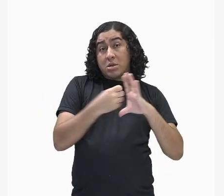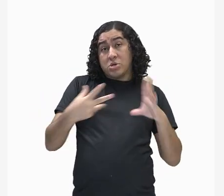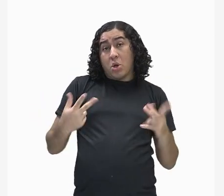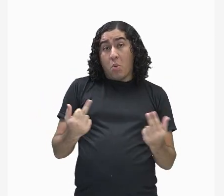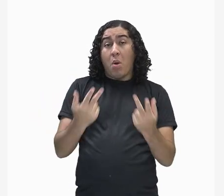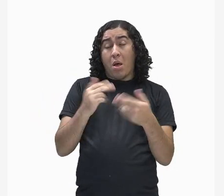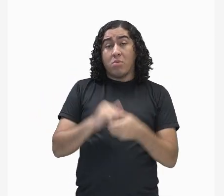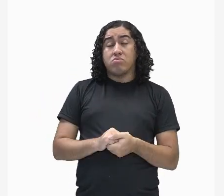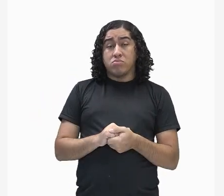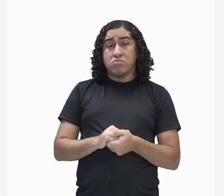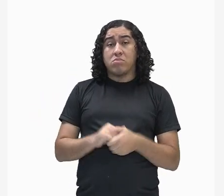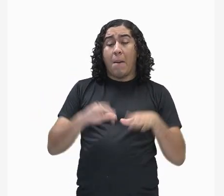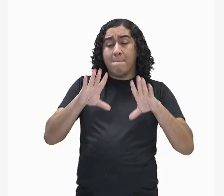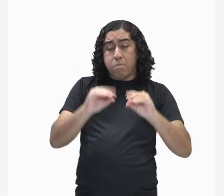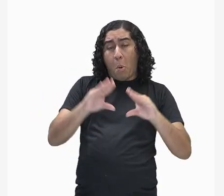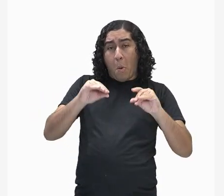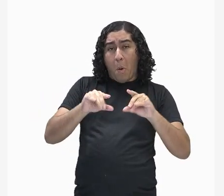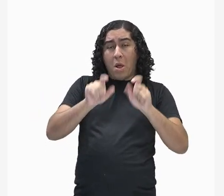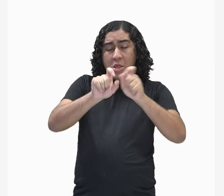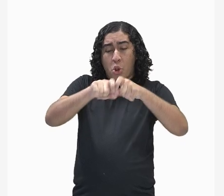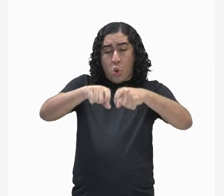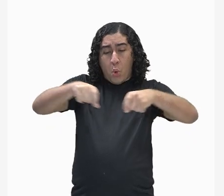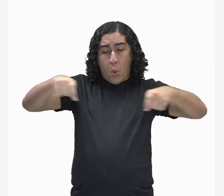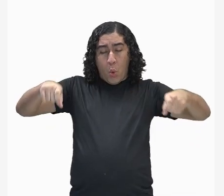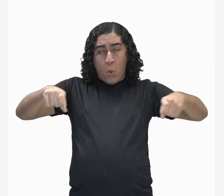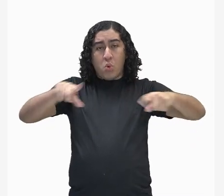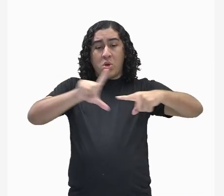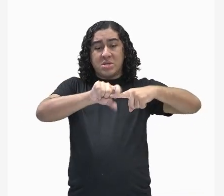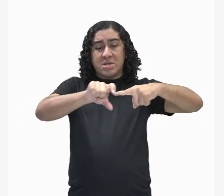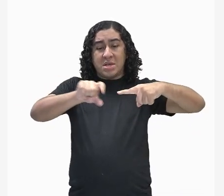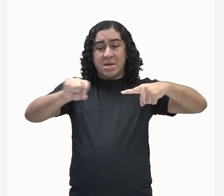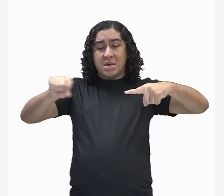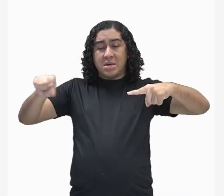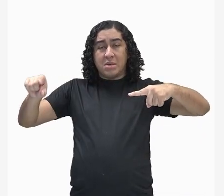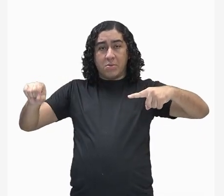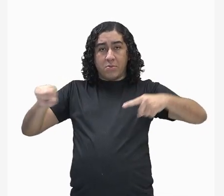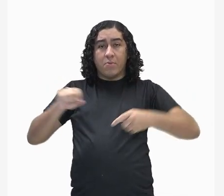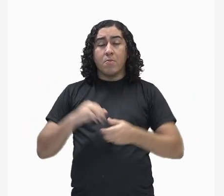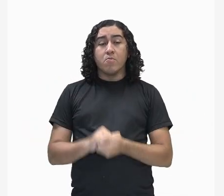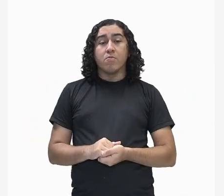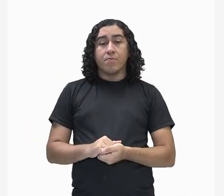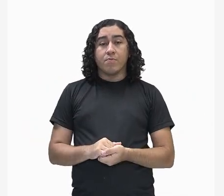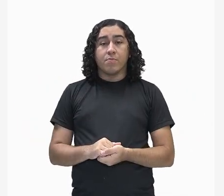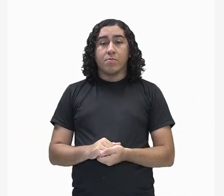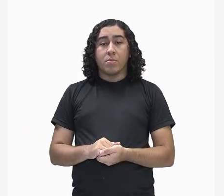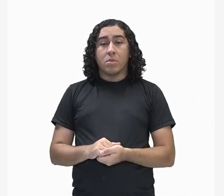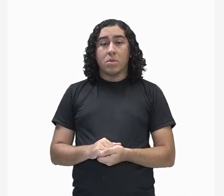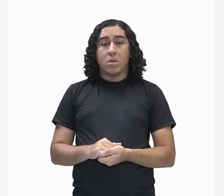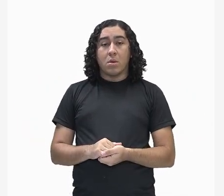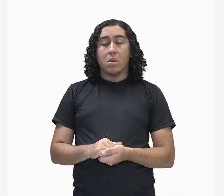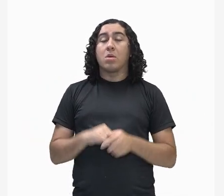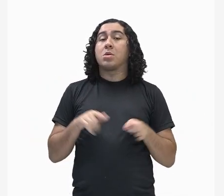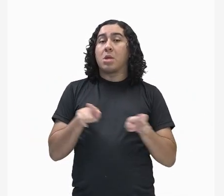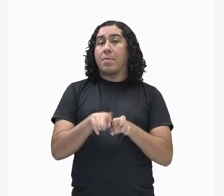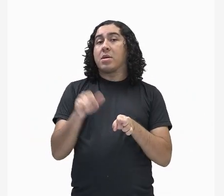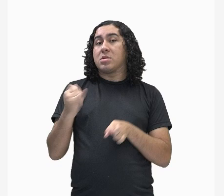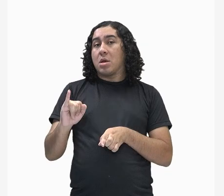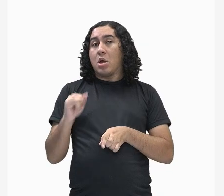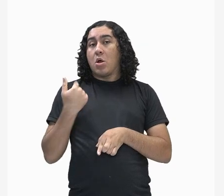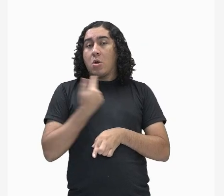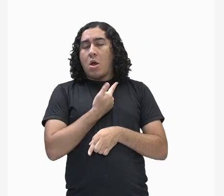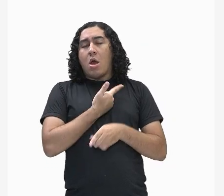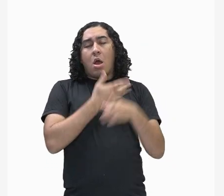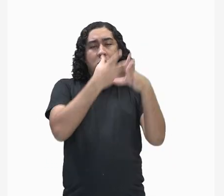corpo mole, um corpo alongado, cilíndrico e dividido em anéis, né? Se a gente observar com bastante detalhe, a gente